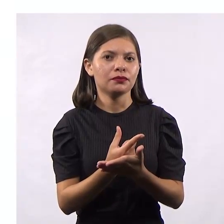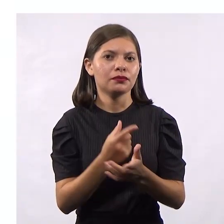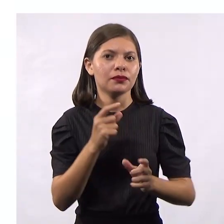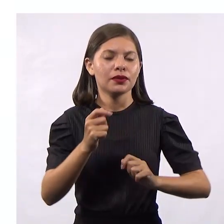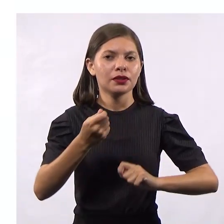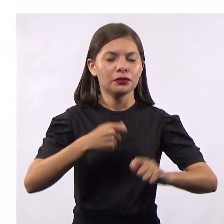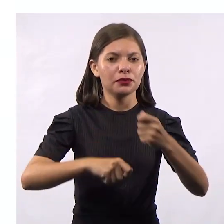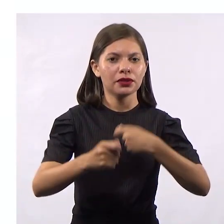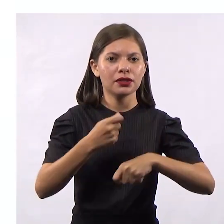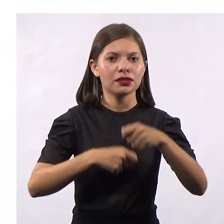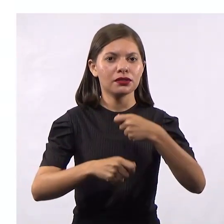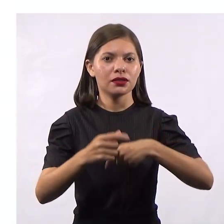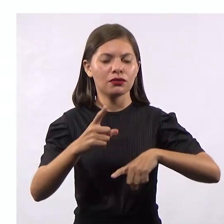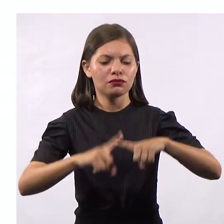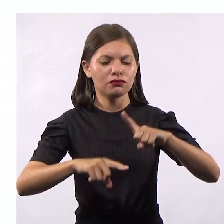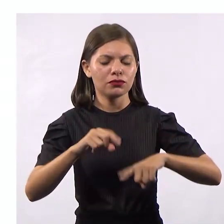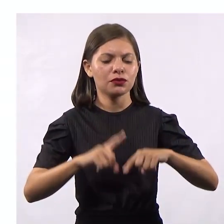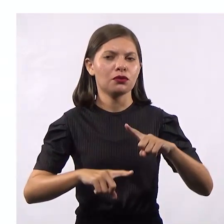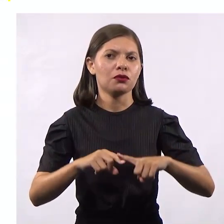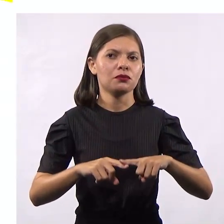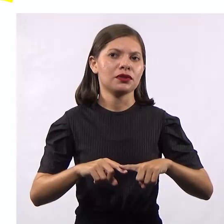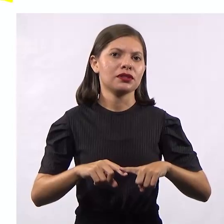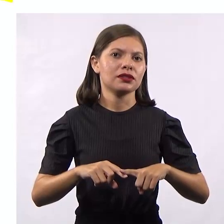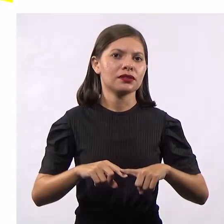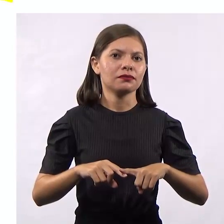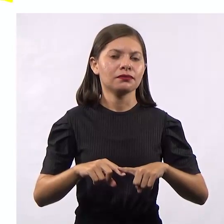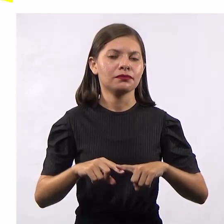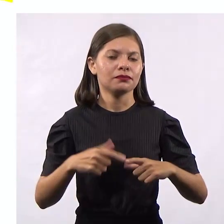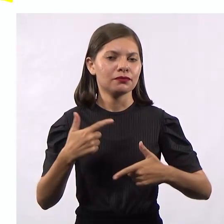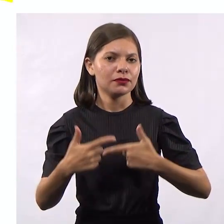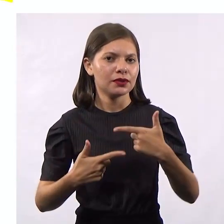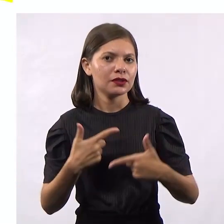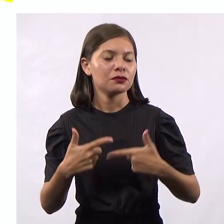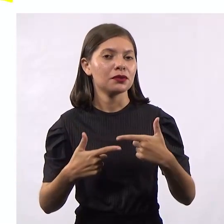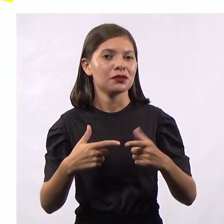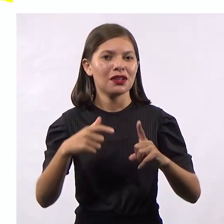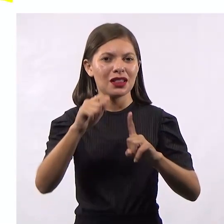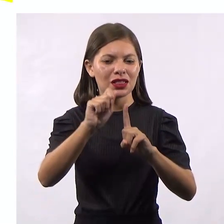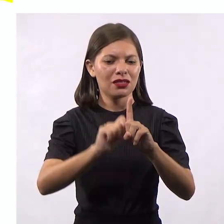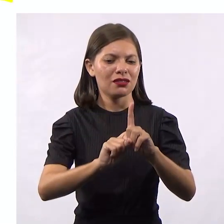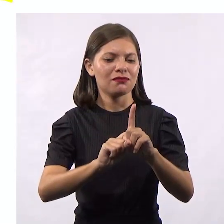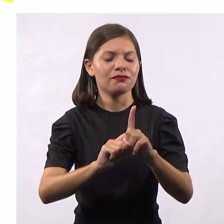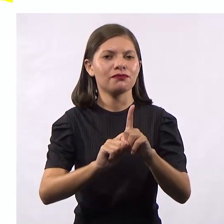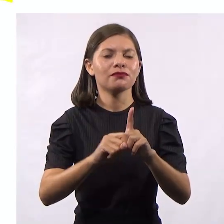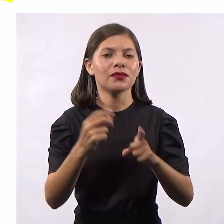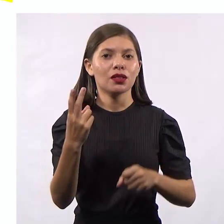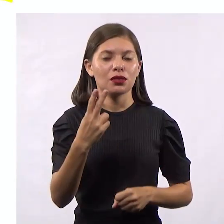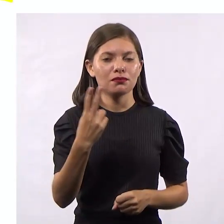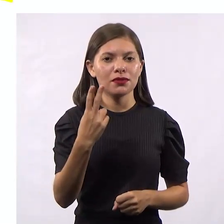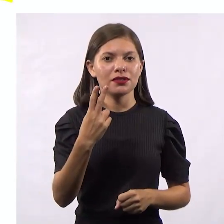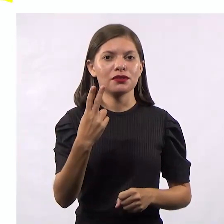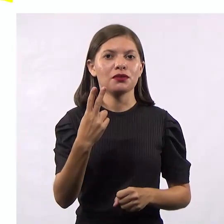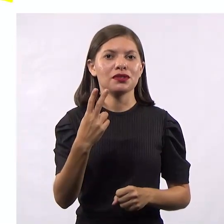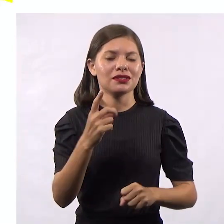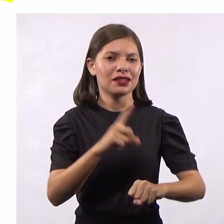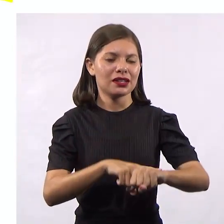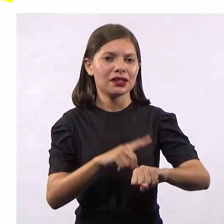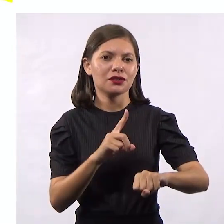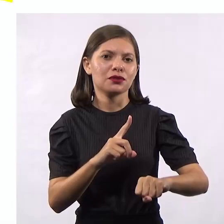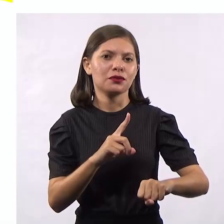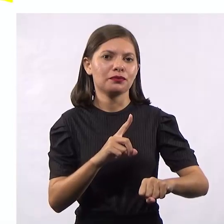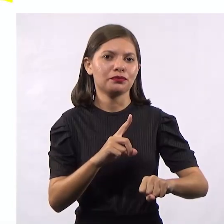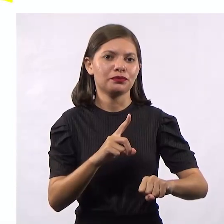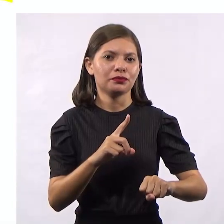devido pela administração por despesa de obra, serviço ou fornecimento, tá? Então, atrasou 2 meses esse pagamento, olha